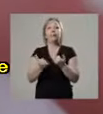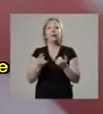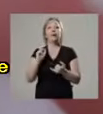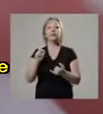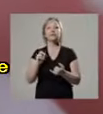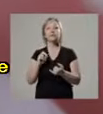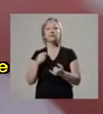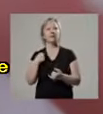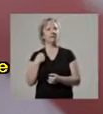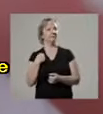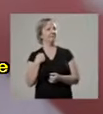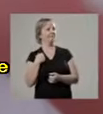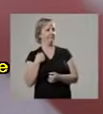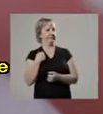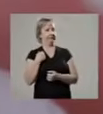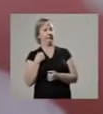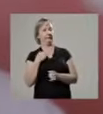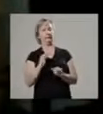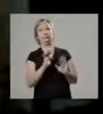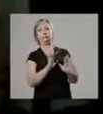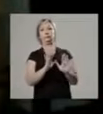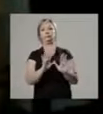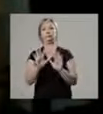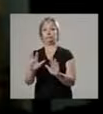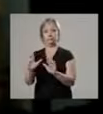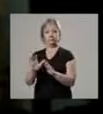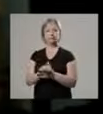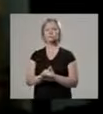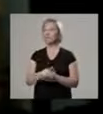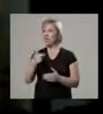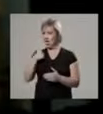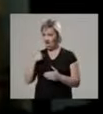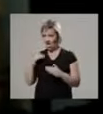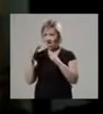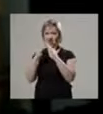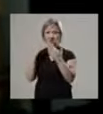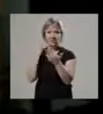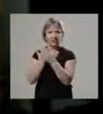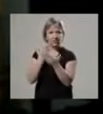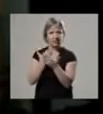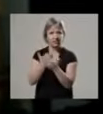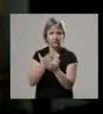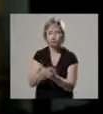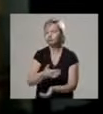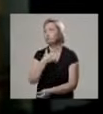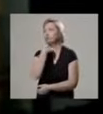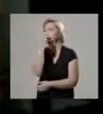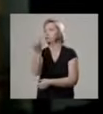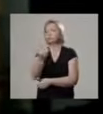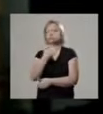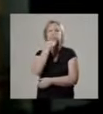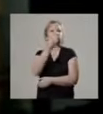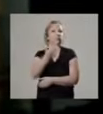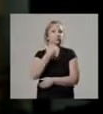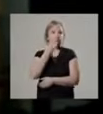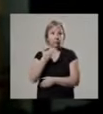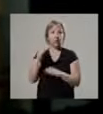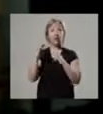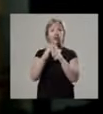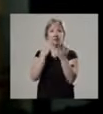praticamente assim, marginalizado. E aí eu não consegui escola de jeito nenhum. Quer dizer, as